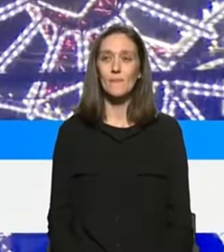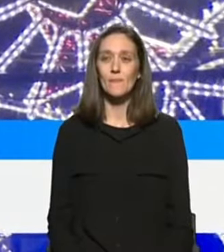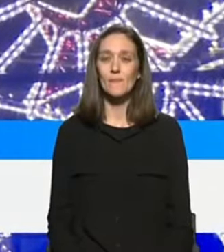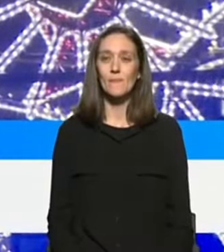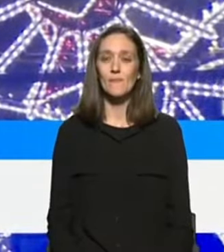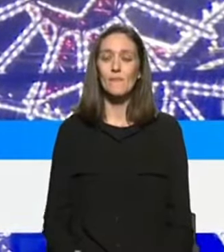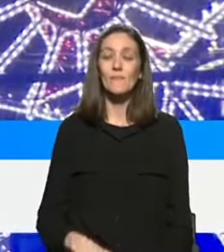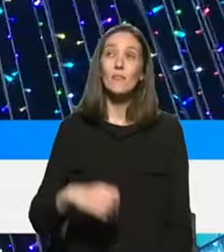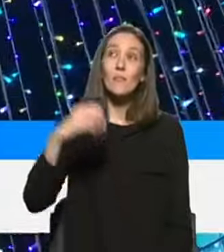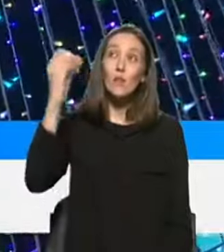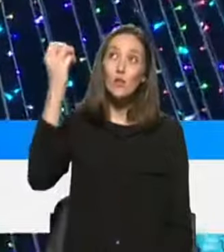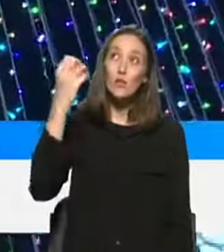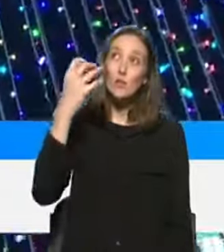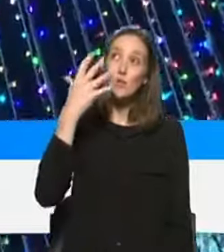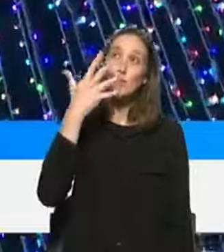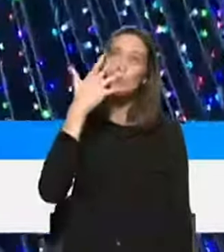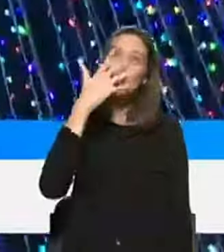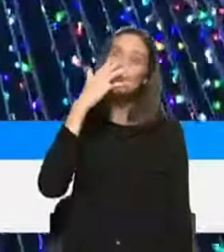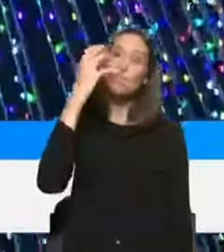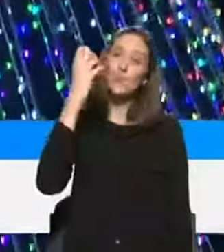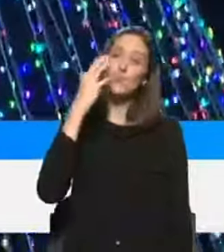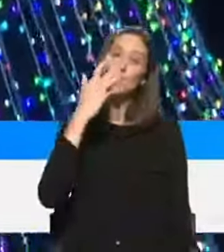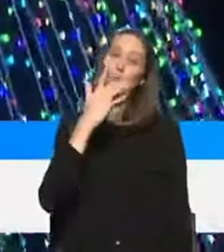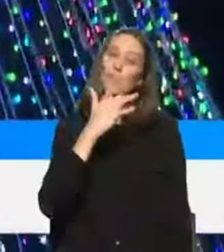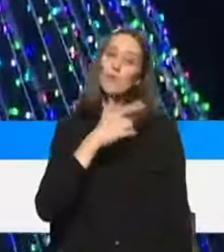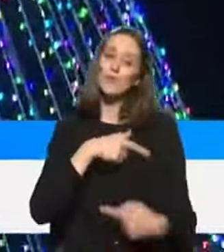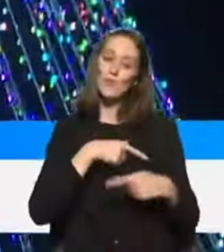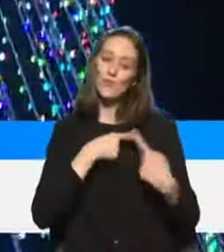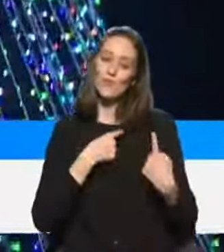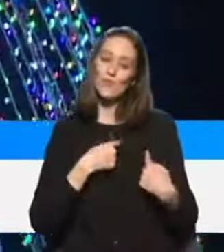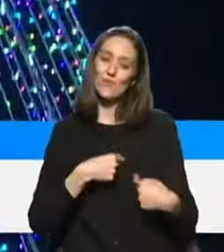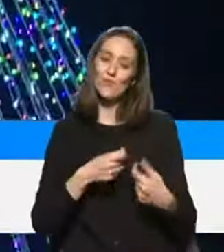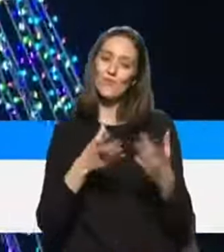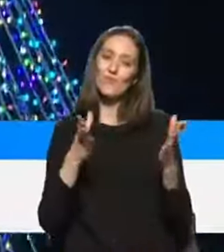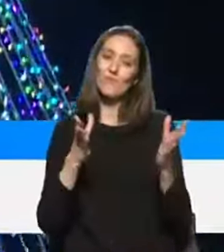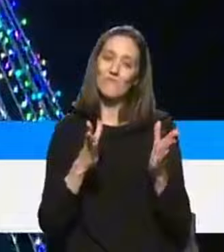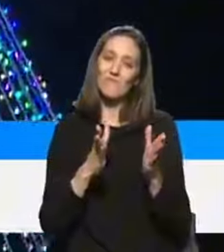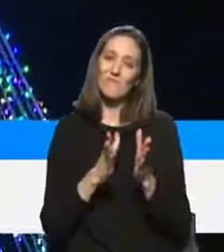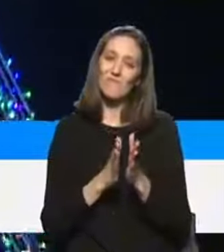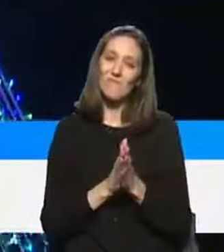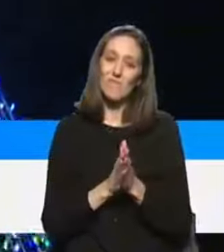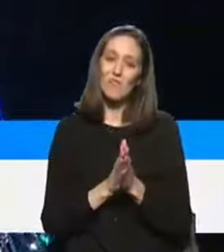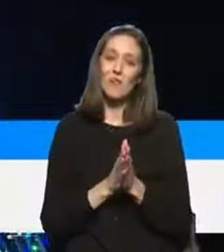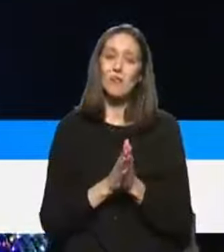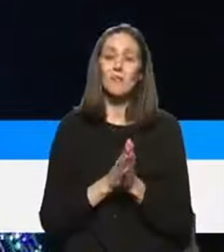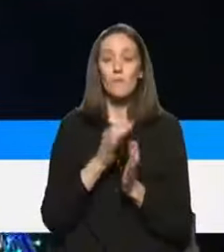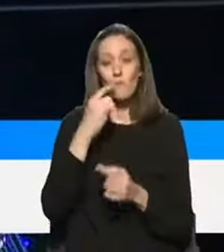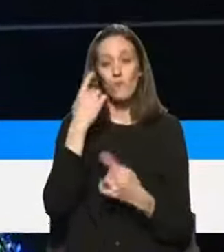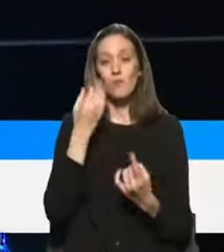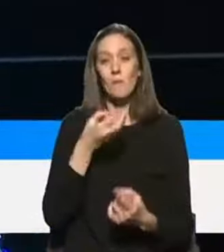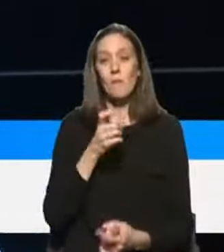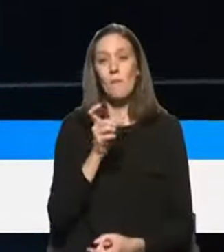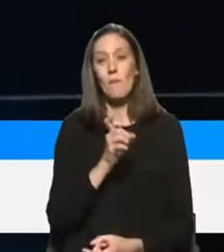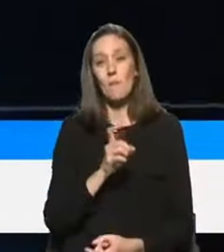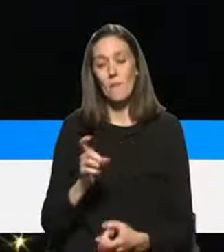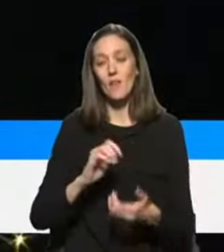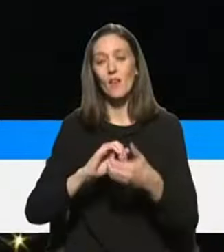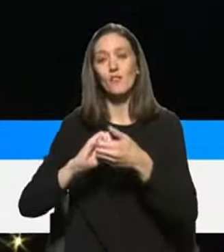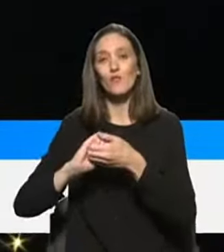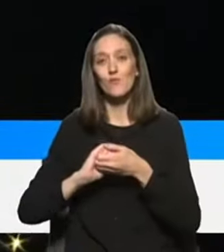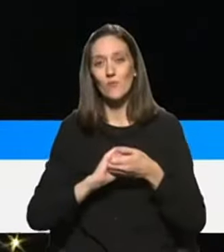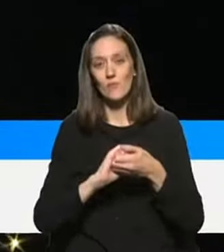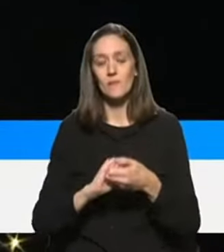A luz que ilumina os corações de todos. Um sinal de paz e solidariedade. Vivemos